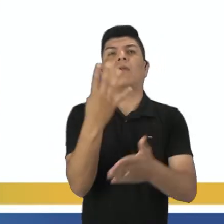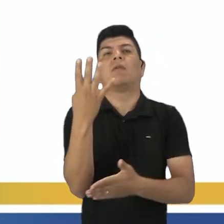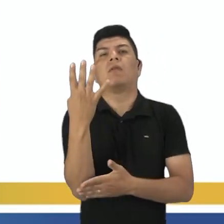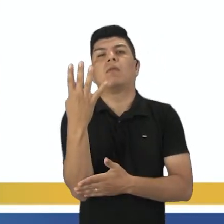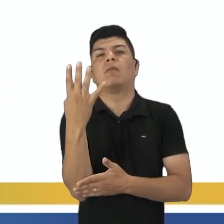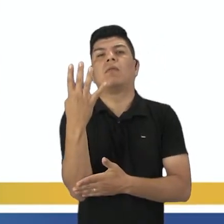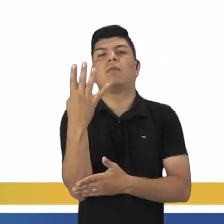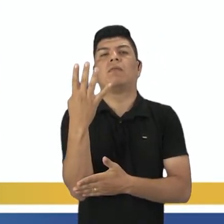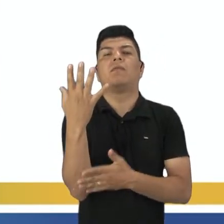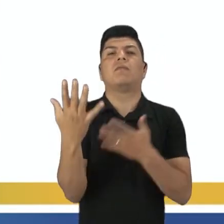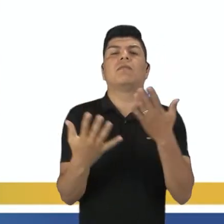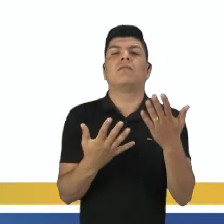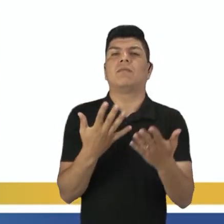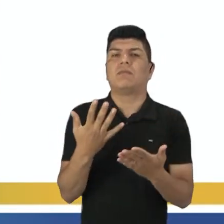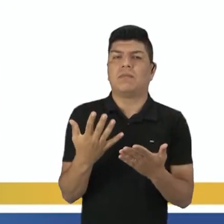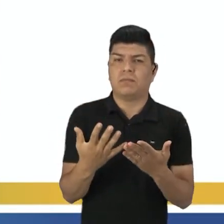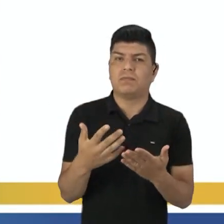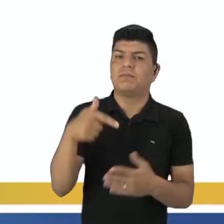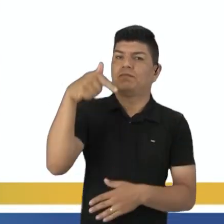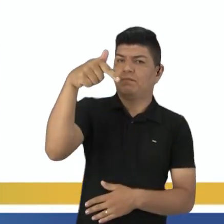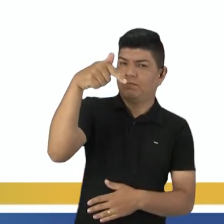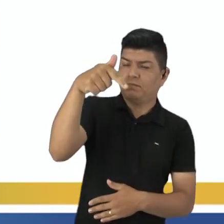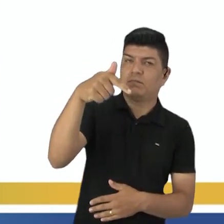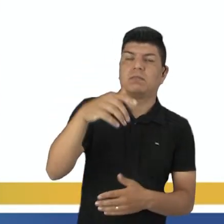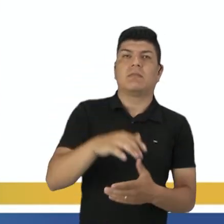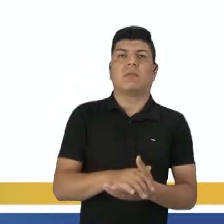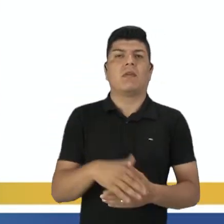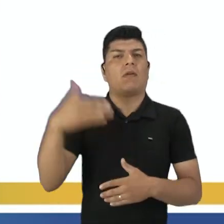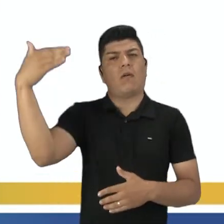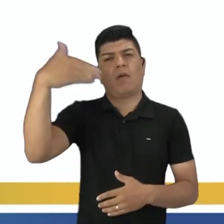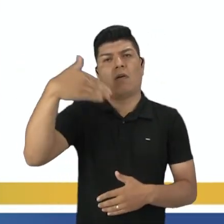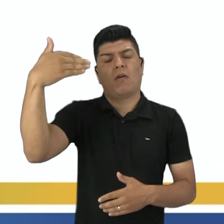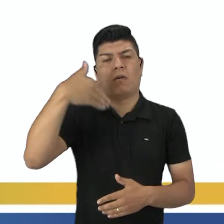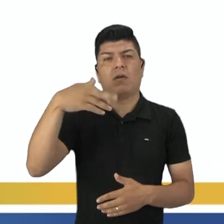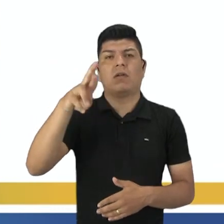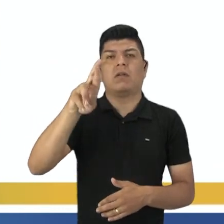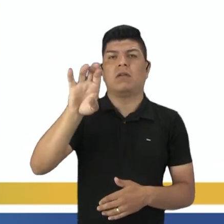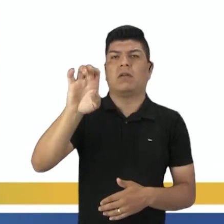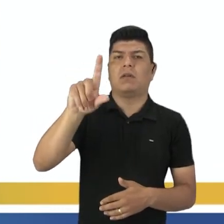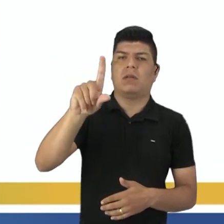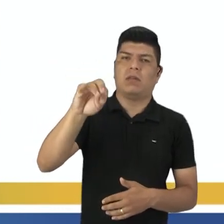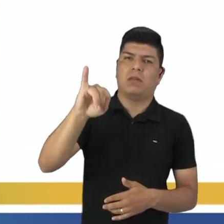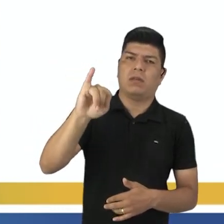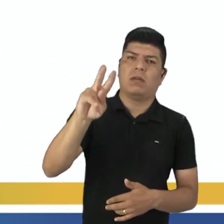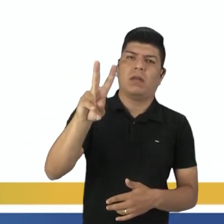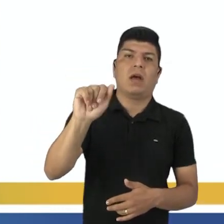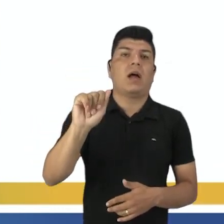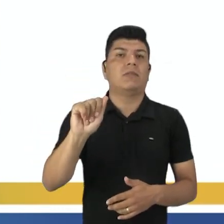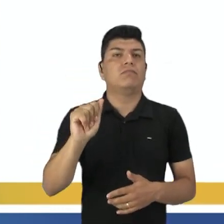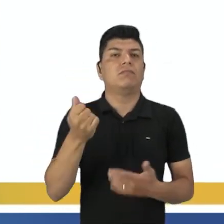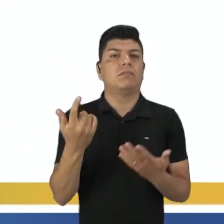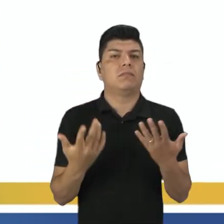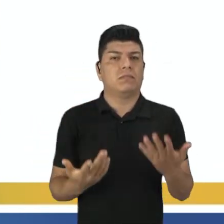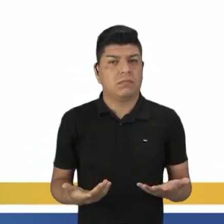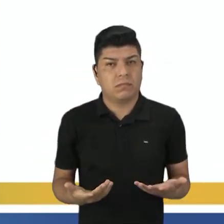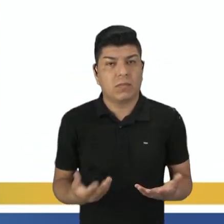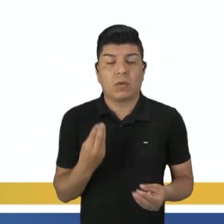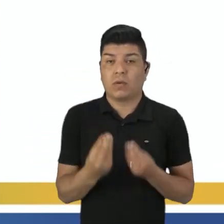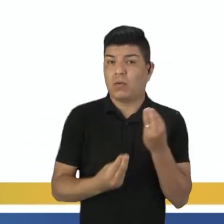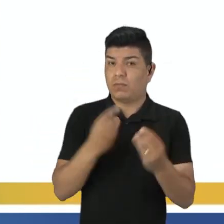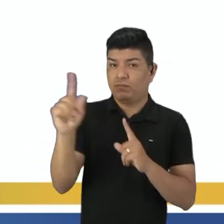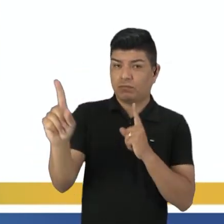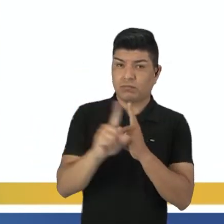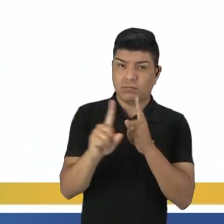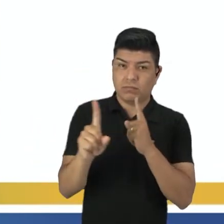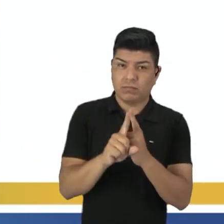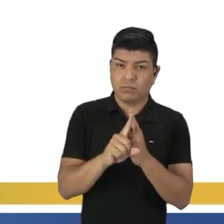o meu somatório 7? 7 vezes. Qual é a frequência relativa lá a essa aparição, né? Então, como é que eu faço para encontrar a